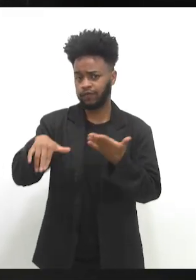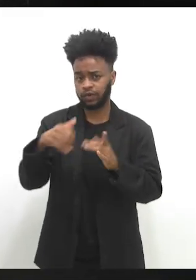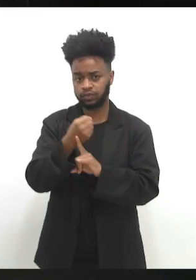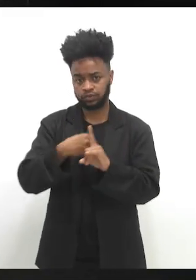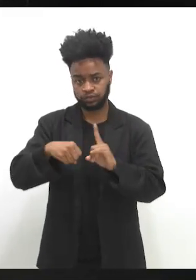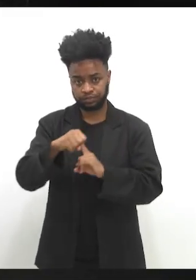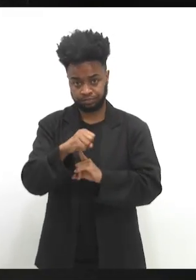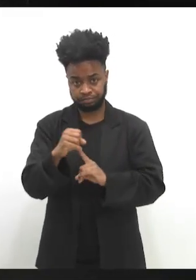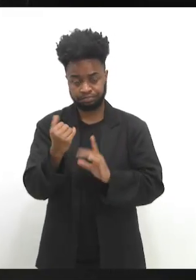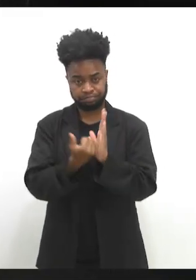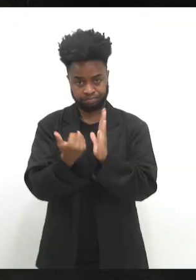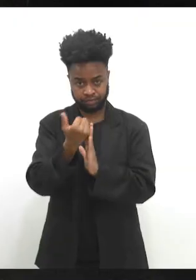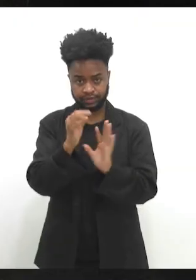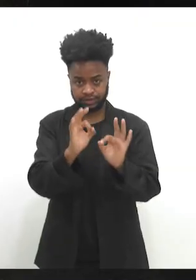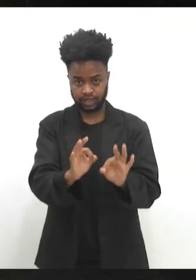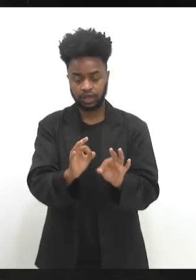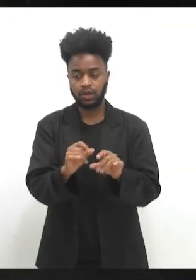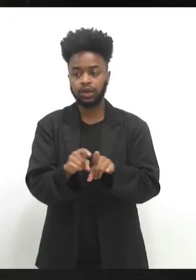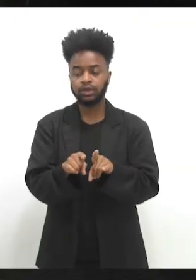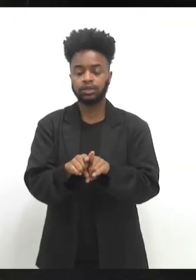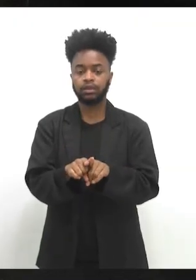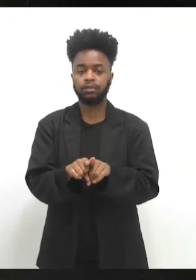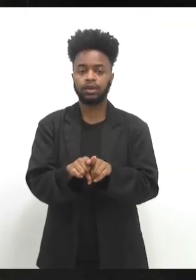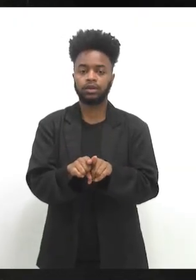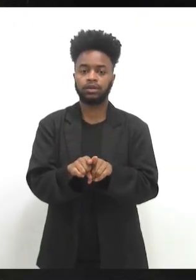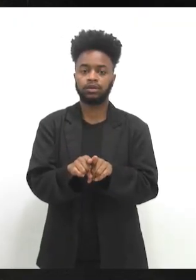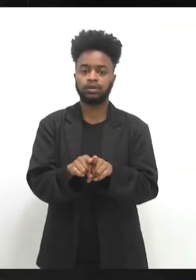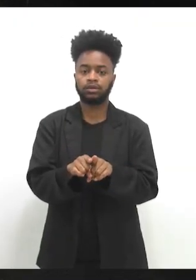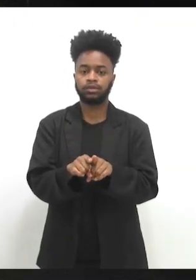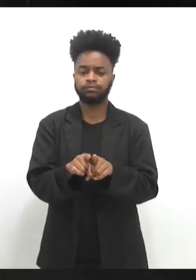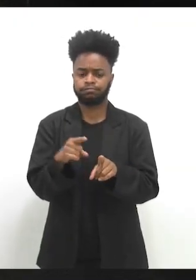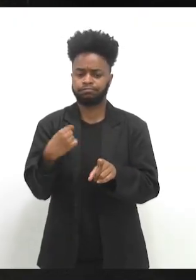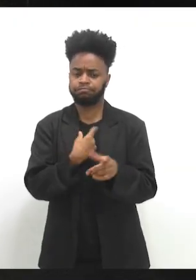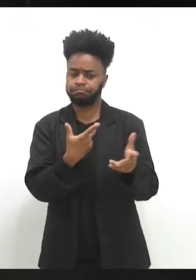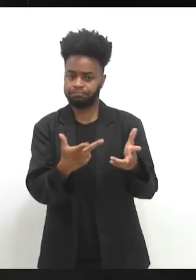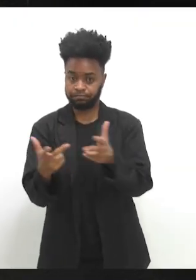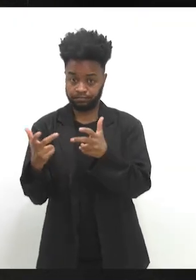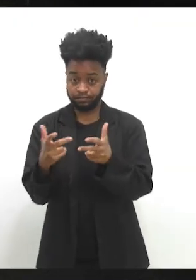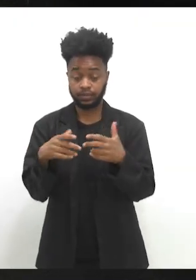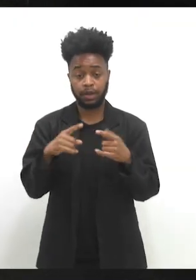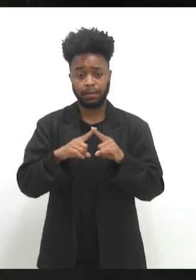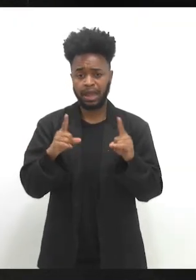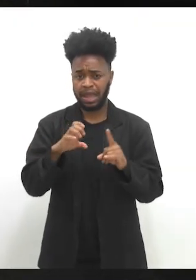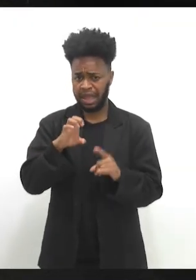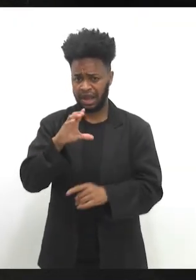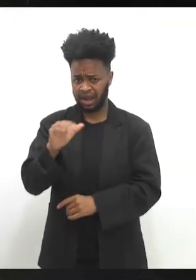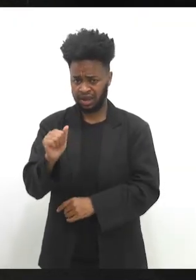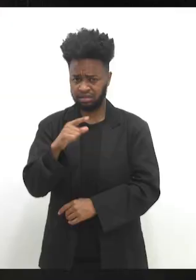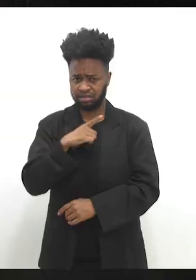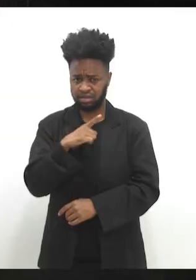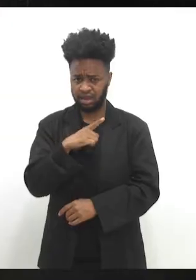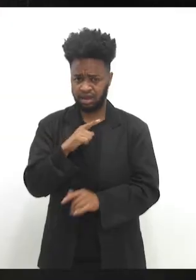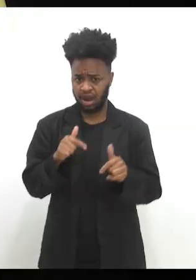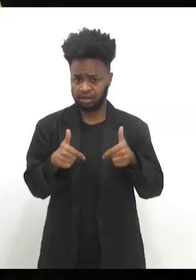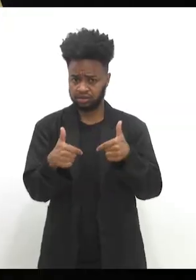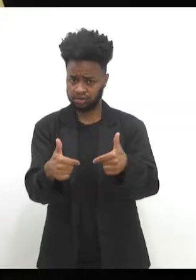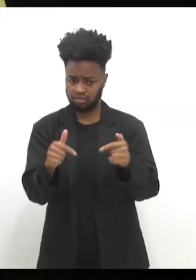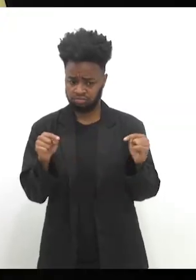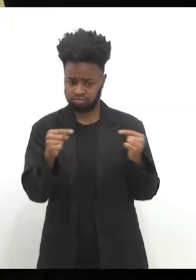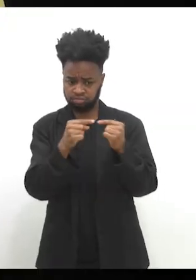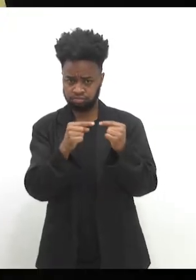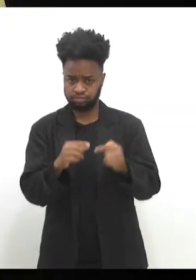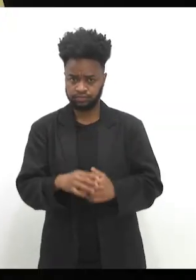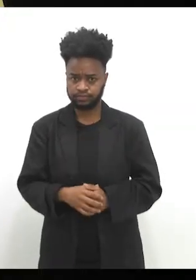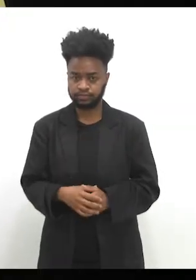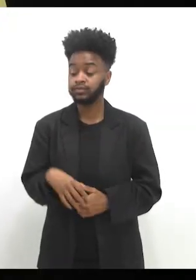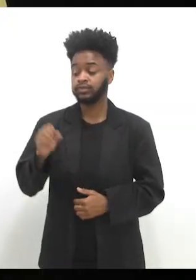sociais que são grandes e alarmantes, né? E são bem, né, visíveis, o ECA tem alguma frente, alguma ação sobre